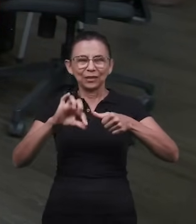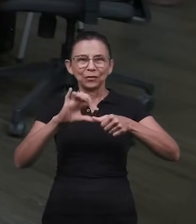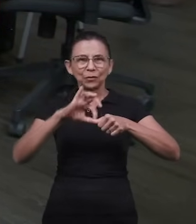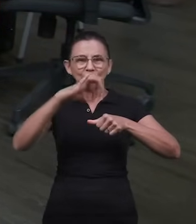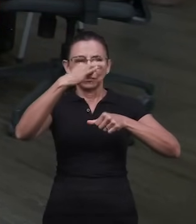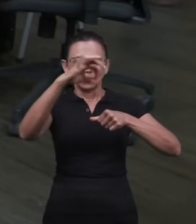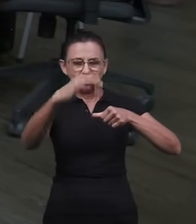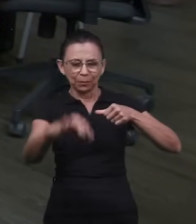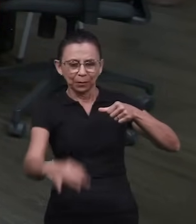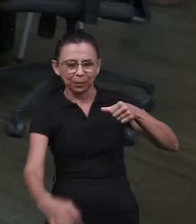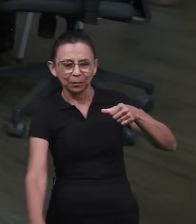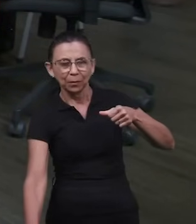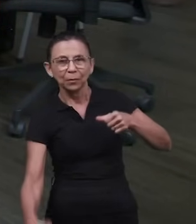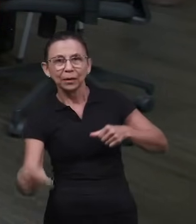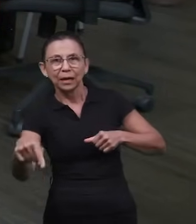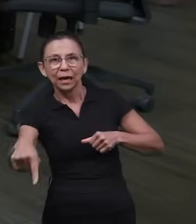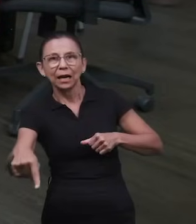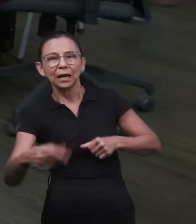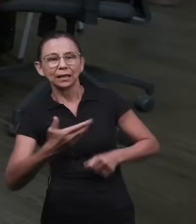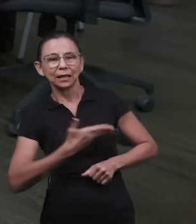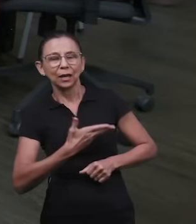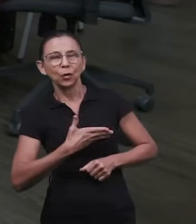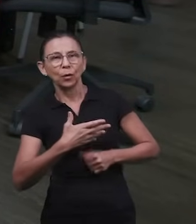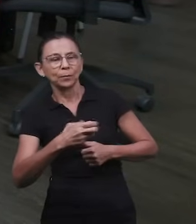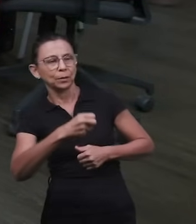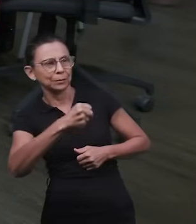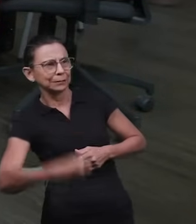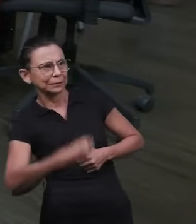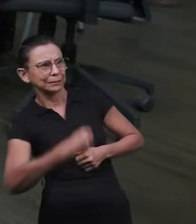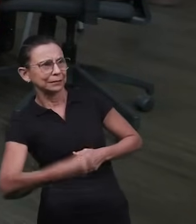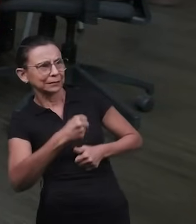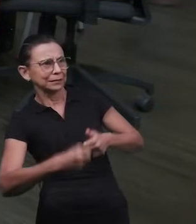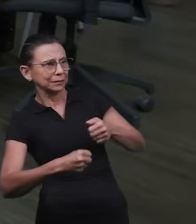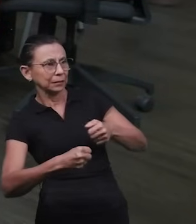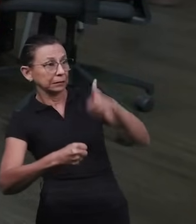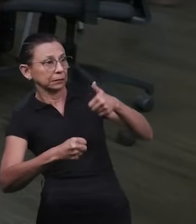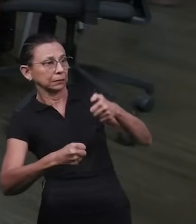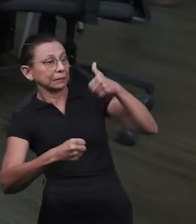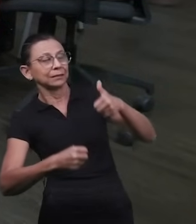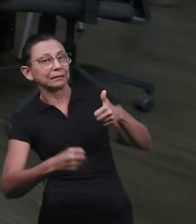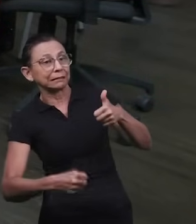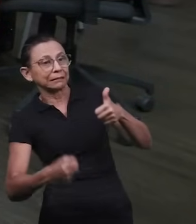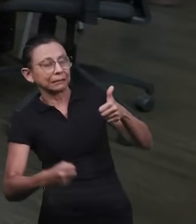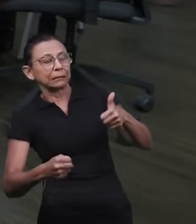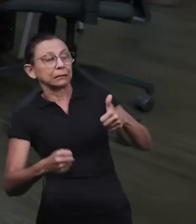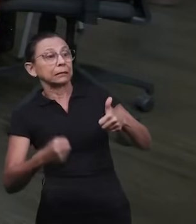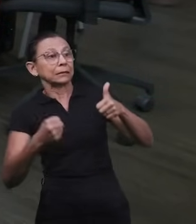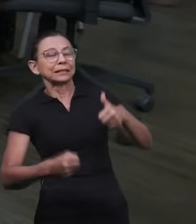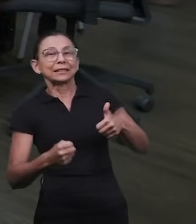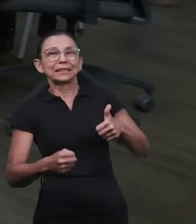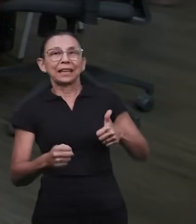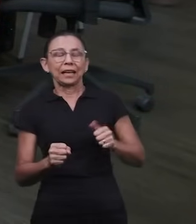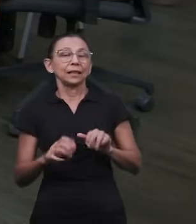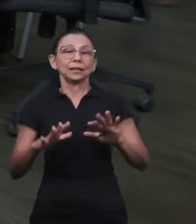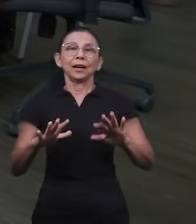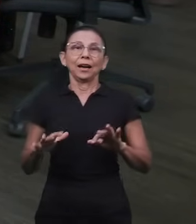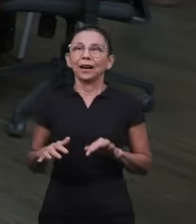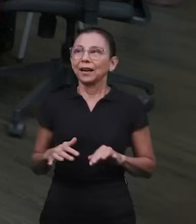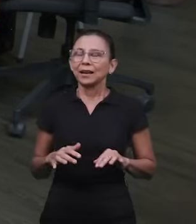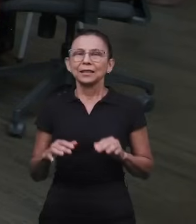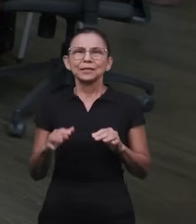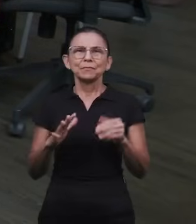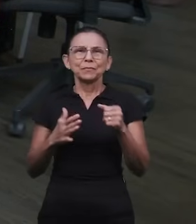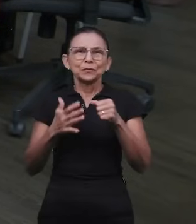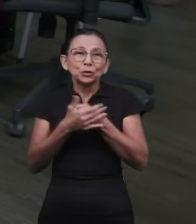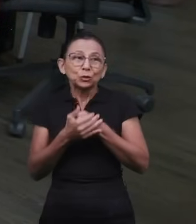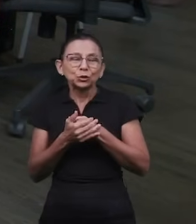pai estava dormindo, ele foi e voltou, o pai continuou dormindo, porque a madrugada naquela época nossa era 5 horas da manhã 5 também. 5 horas da manhã, isso. Então dava tempo de tudo.